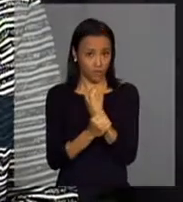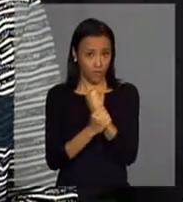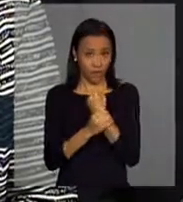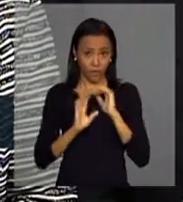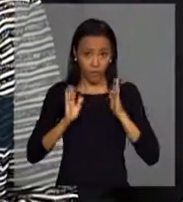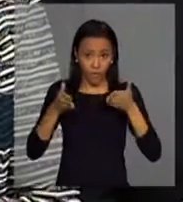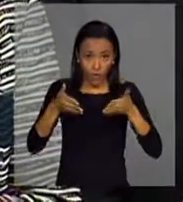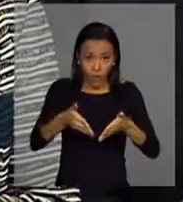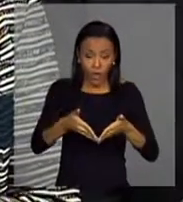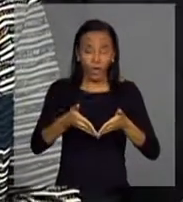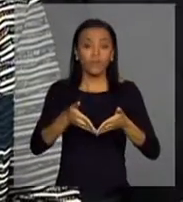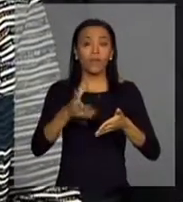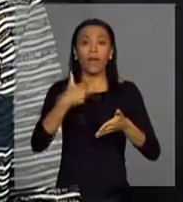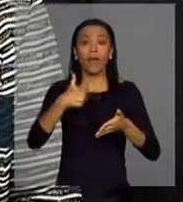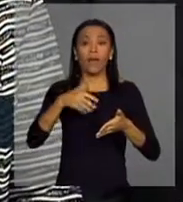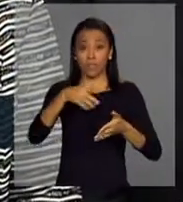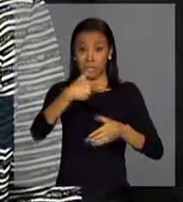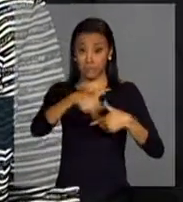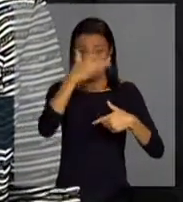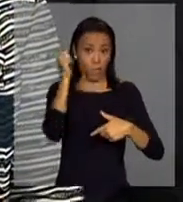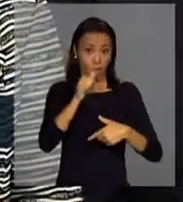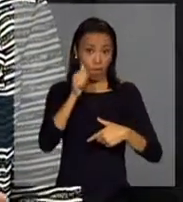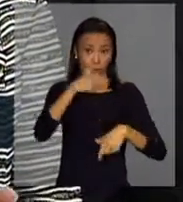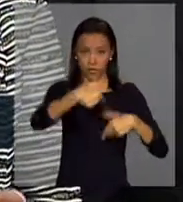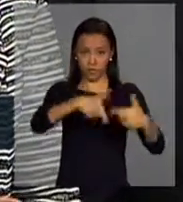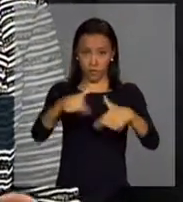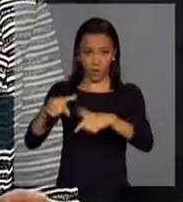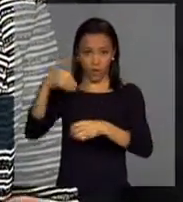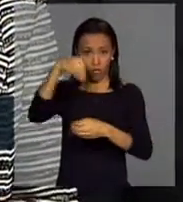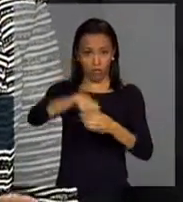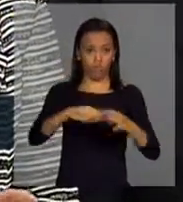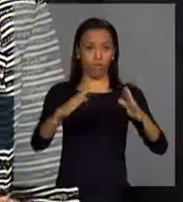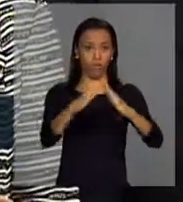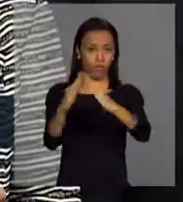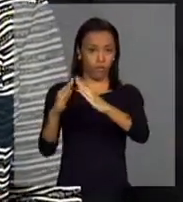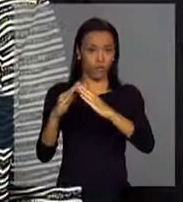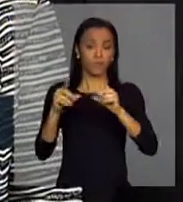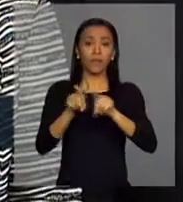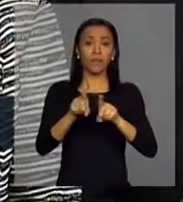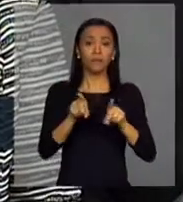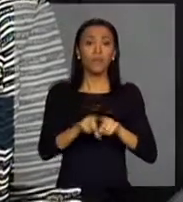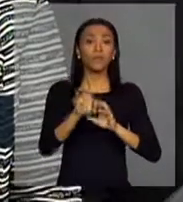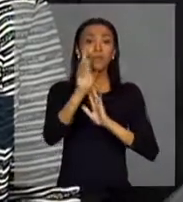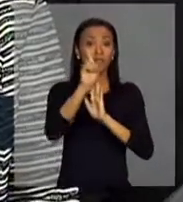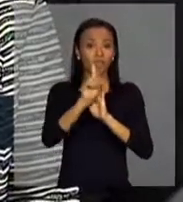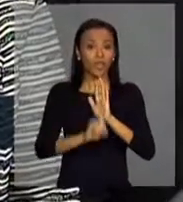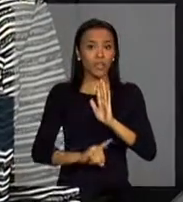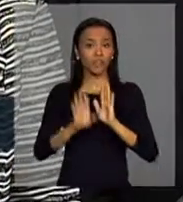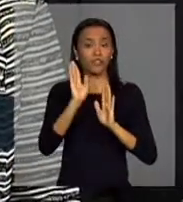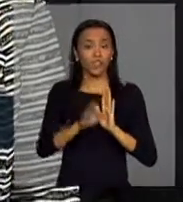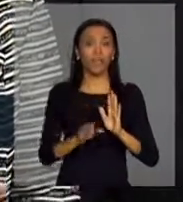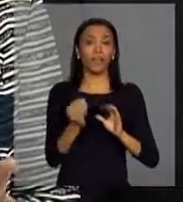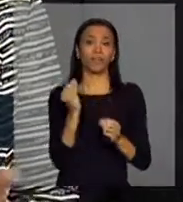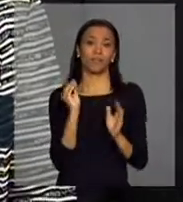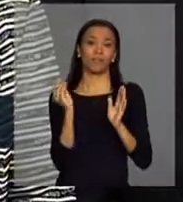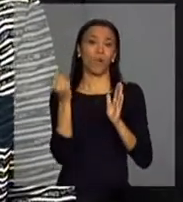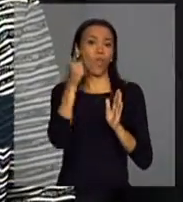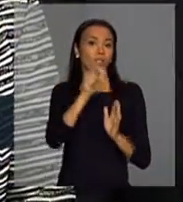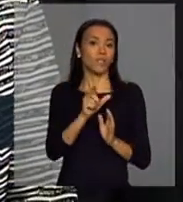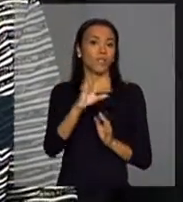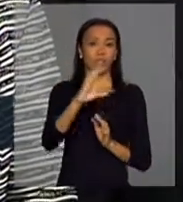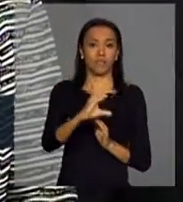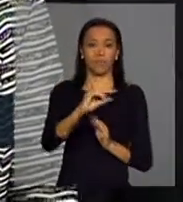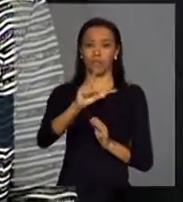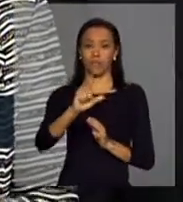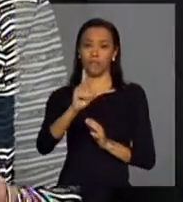empregadas domésticas continuem e também agregando os direitos previstos na CLT. Então, a presidenta